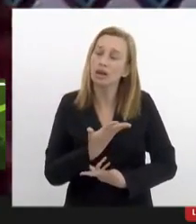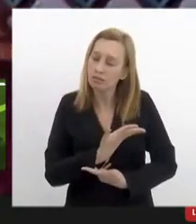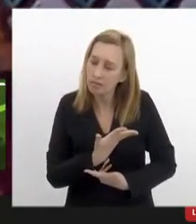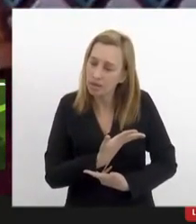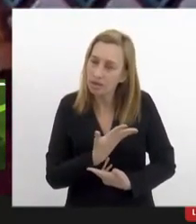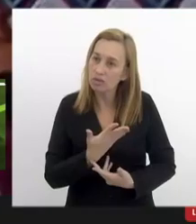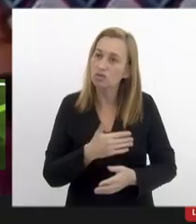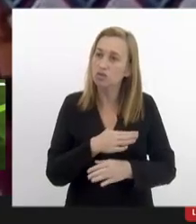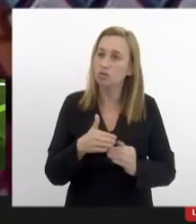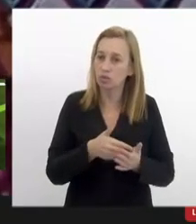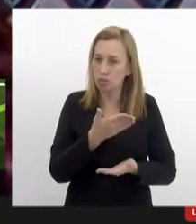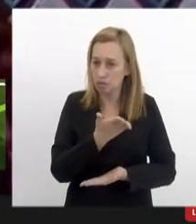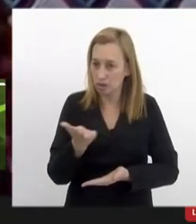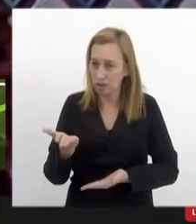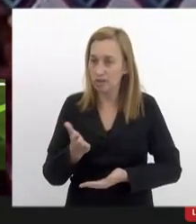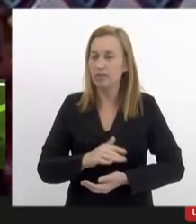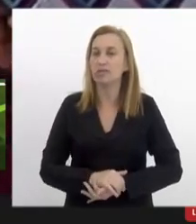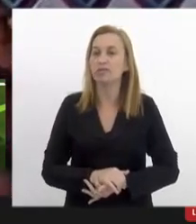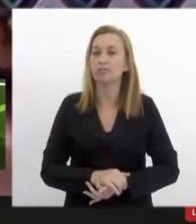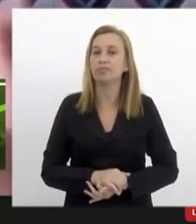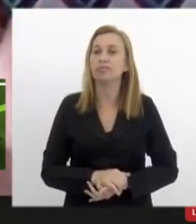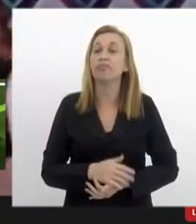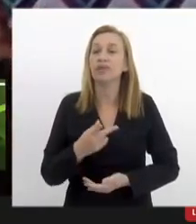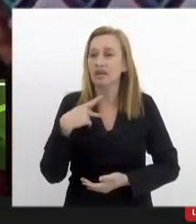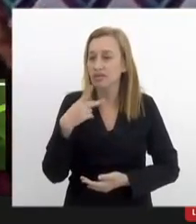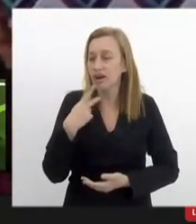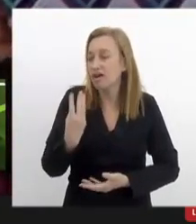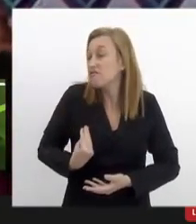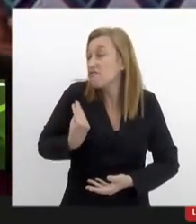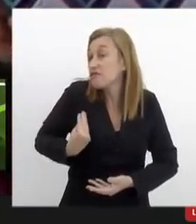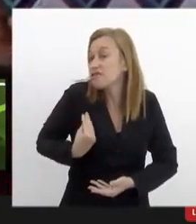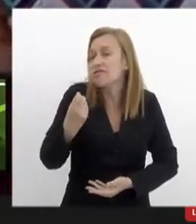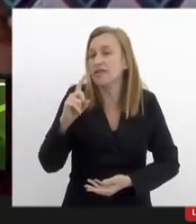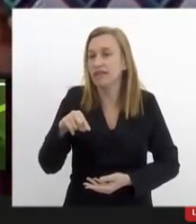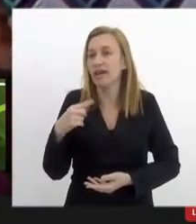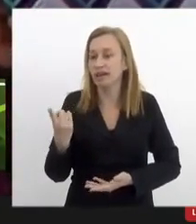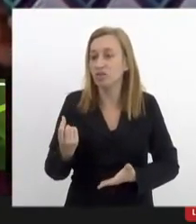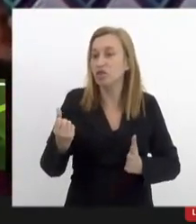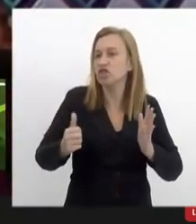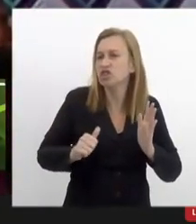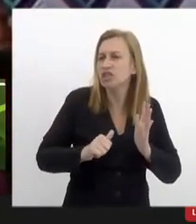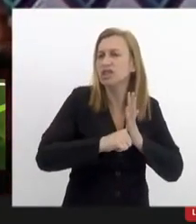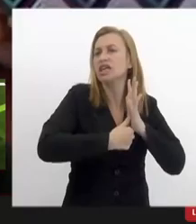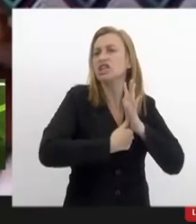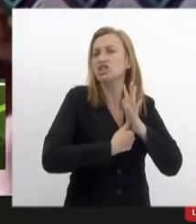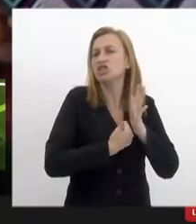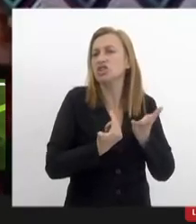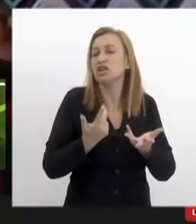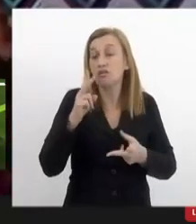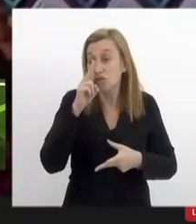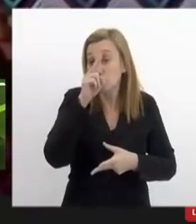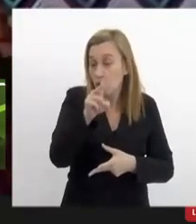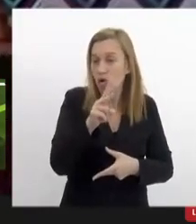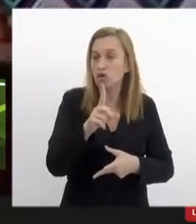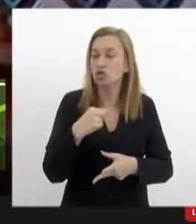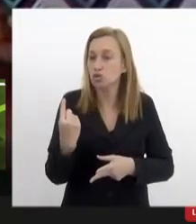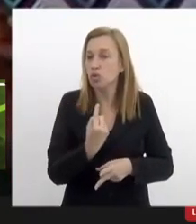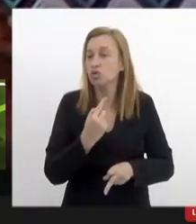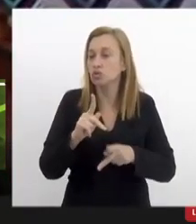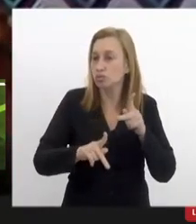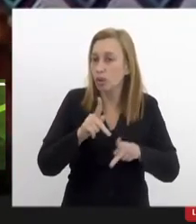companheiros e companheiras aqui. Então, essa expressão viva, né, de uma identidade forte do nosso